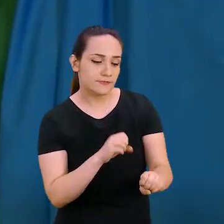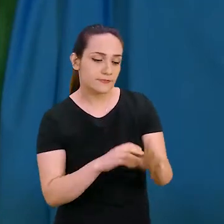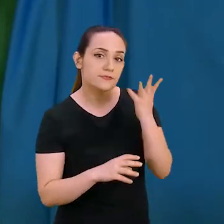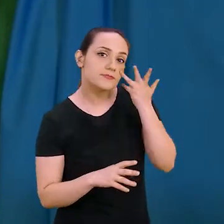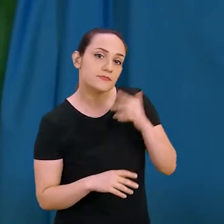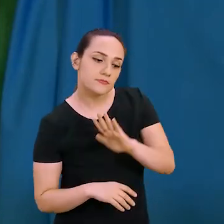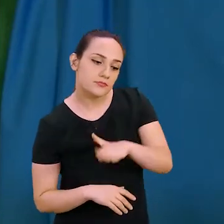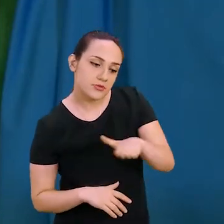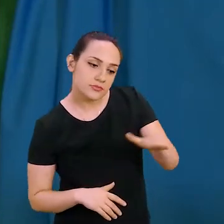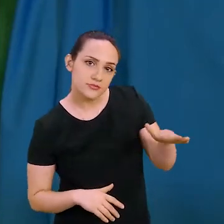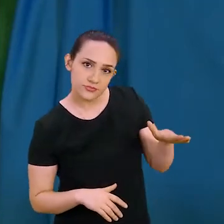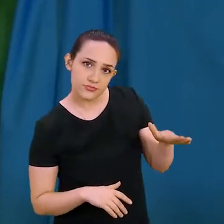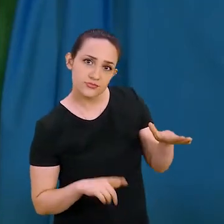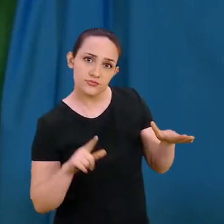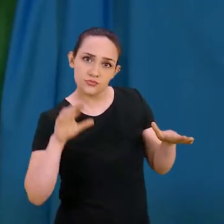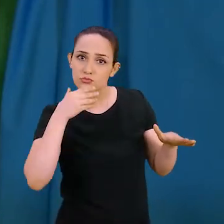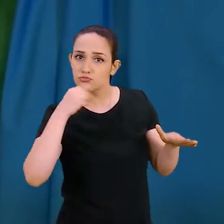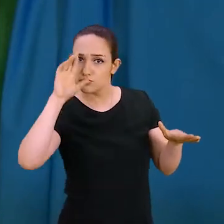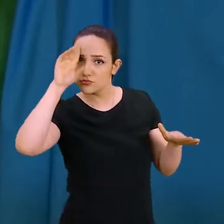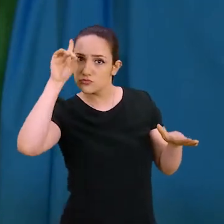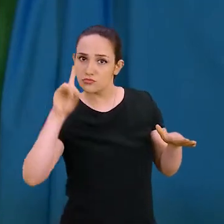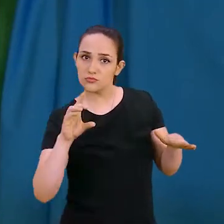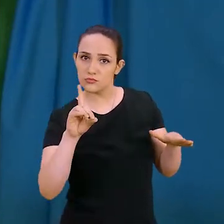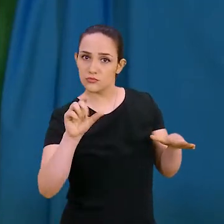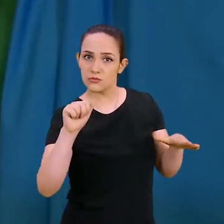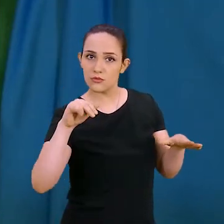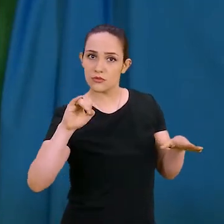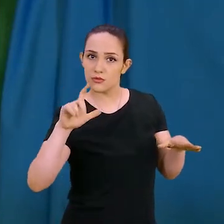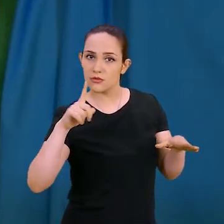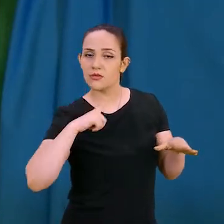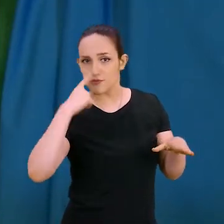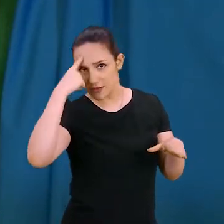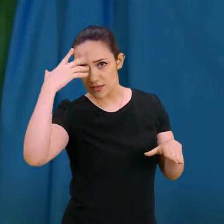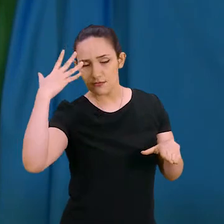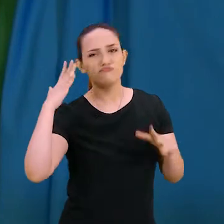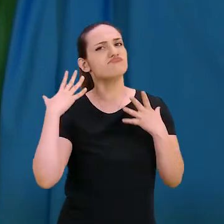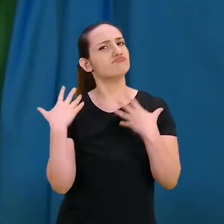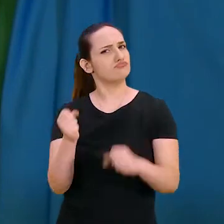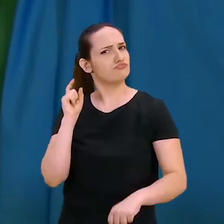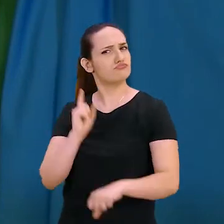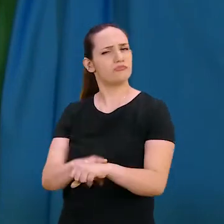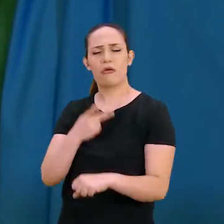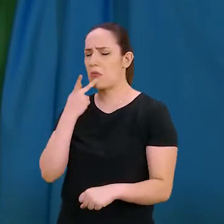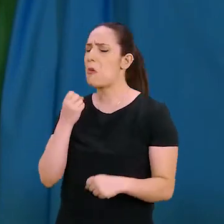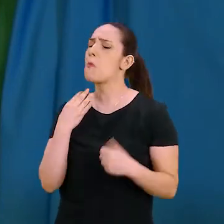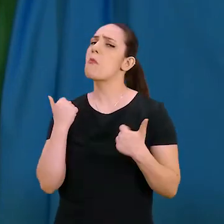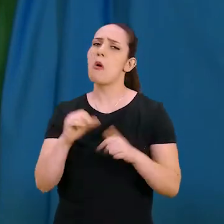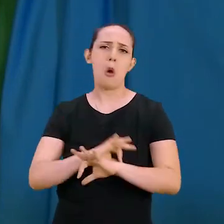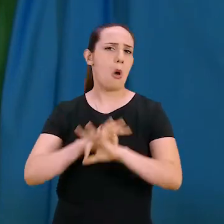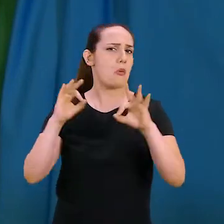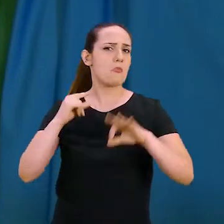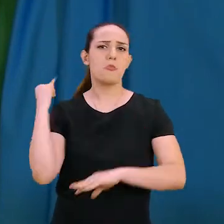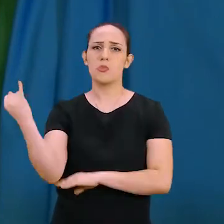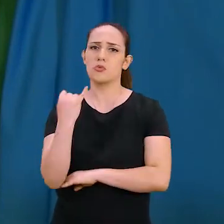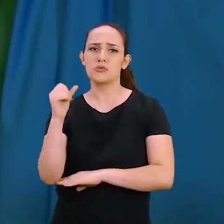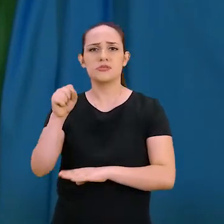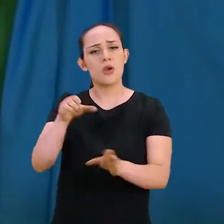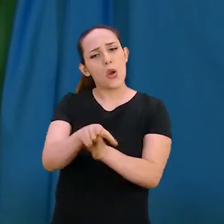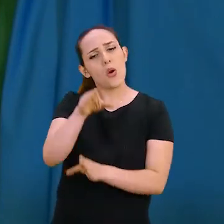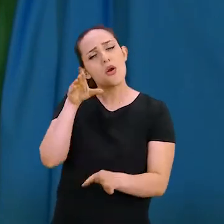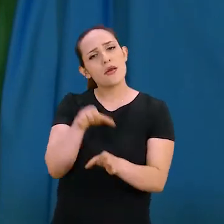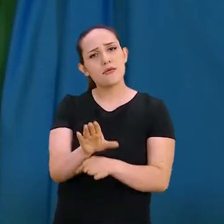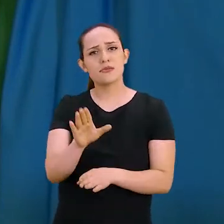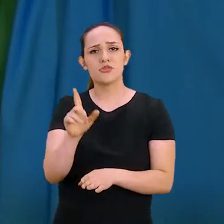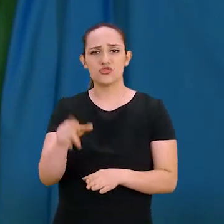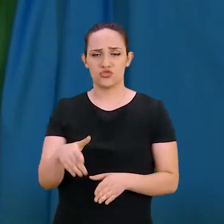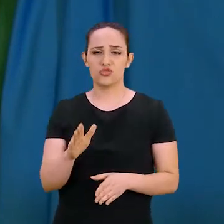lançada para o nosso diretor, Dr. Daniel Castro, que de pronto aceitou, achou a ideia muito importante, muito interessante, e ele